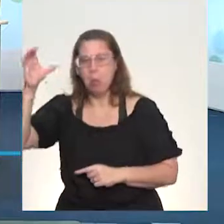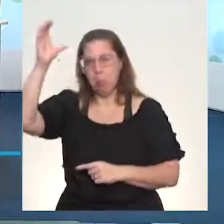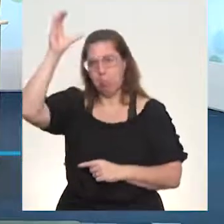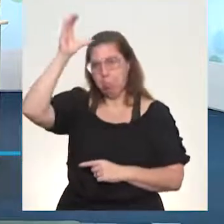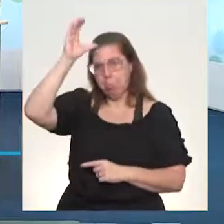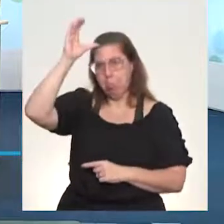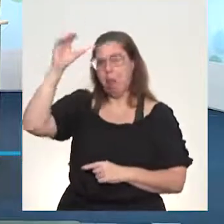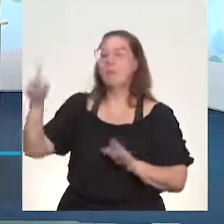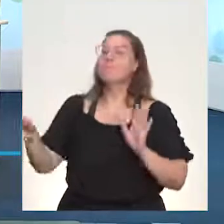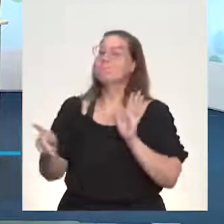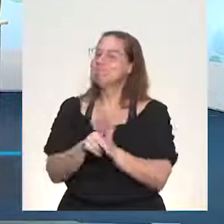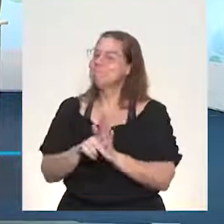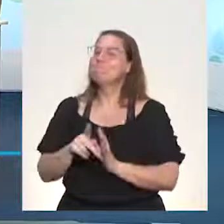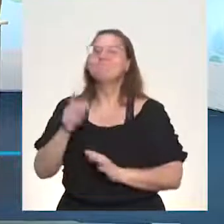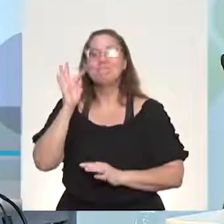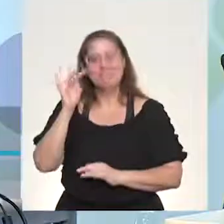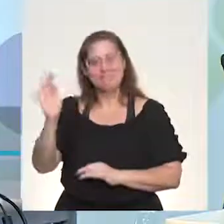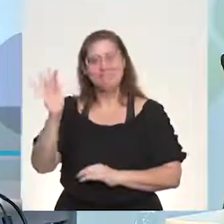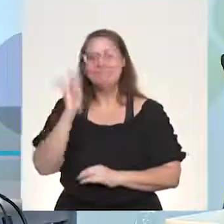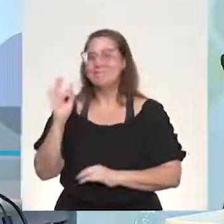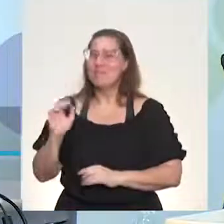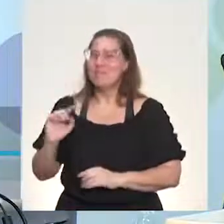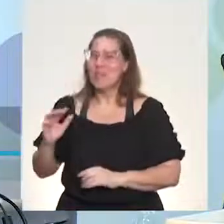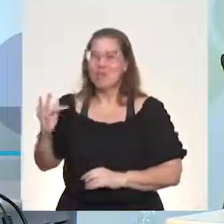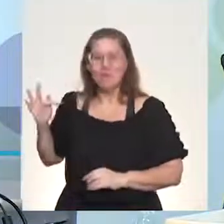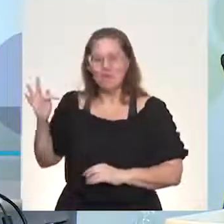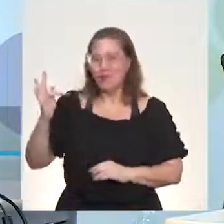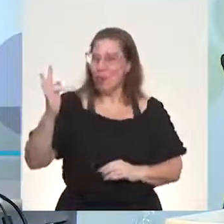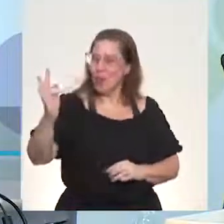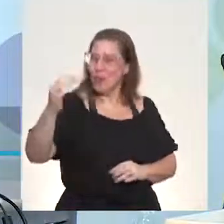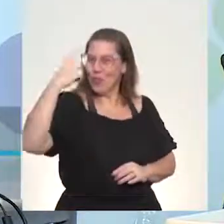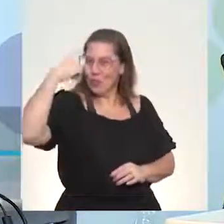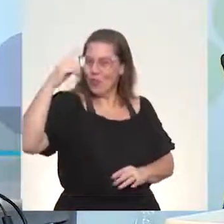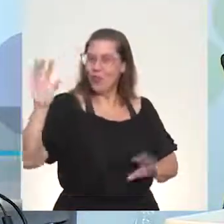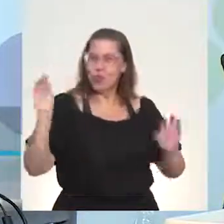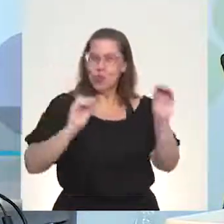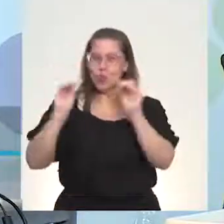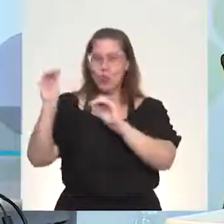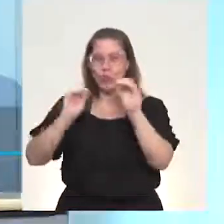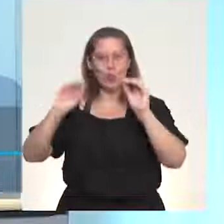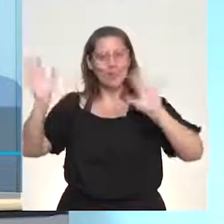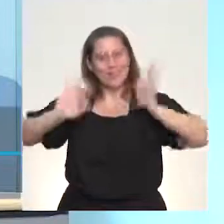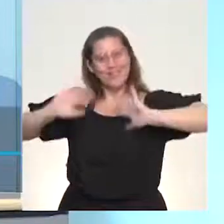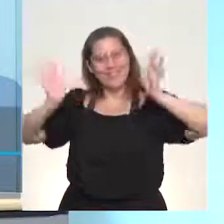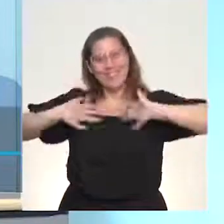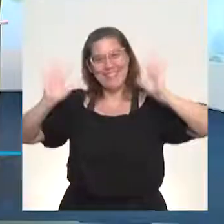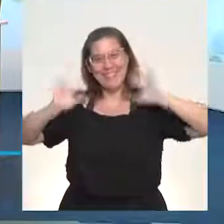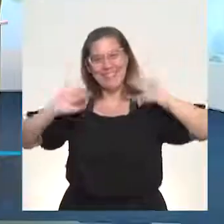filosófico. saber. É isso aí. Então, até a próxima dúvida, gente. Um beijo a todos. Um beijo.